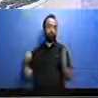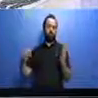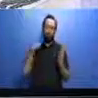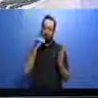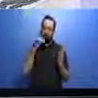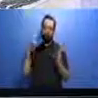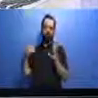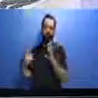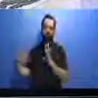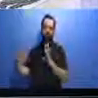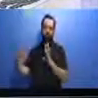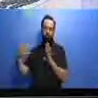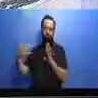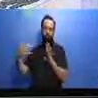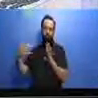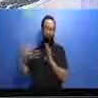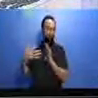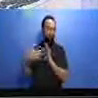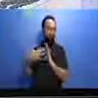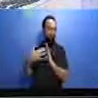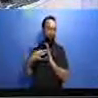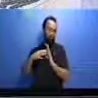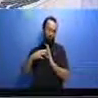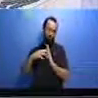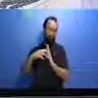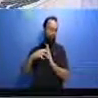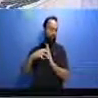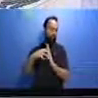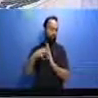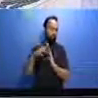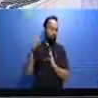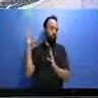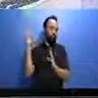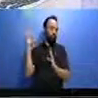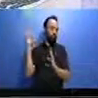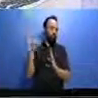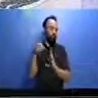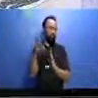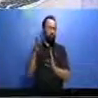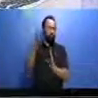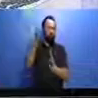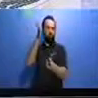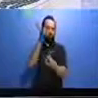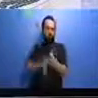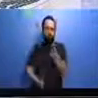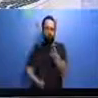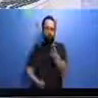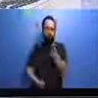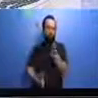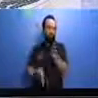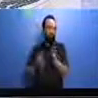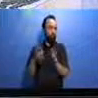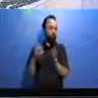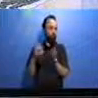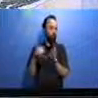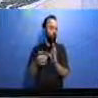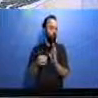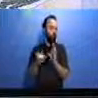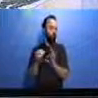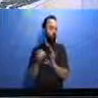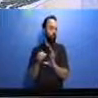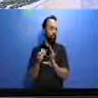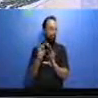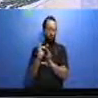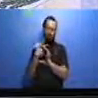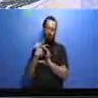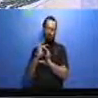ela entra por essas estruturas aqui. Aqui é uma esponja do mar feito um corte. Esses buraquinhos aqui são os